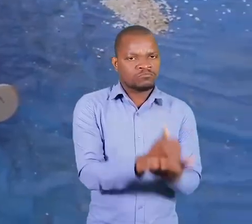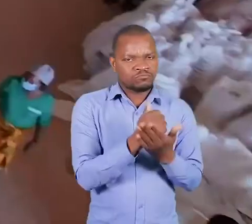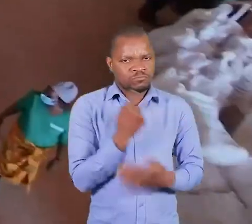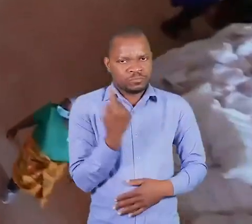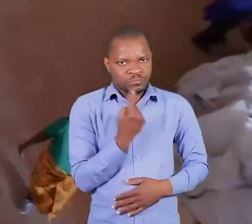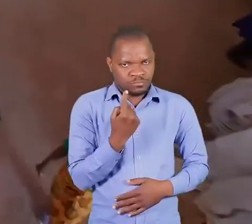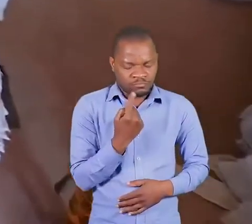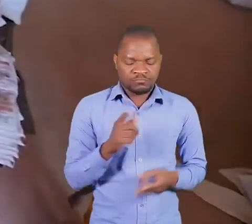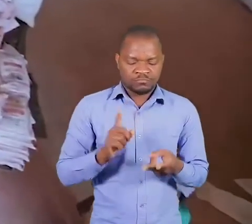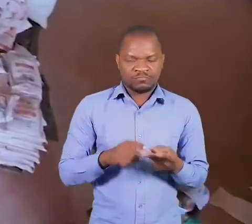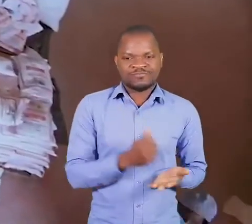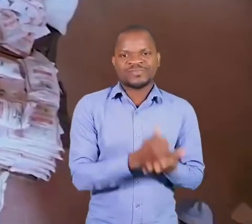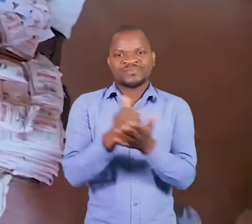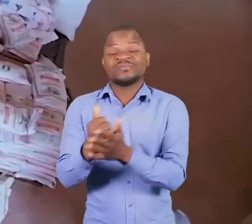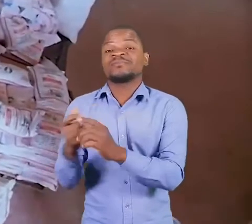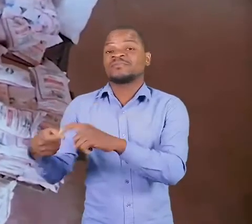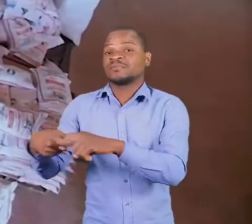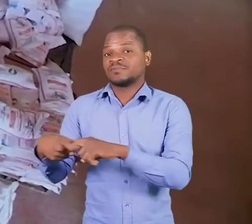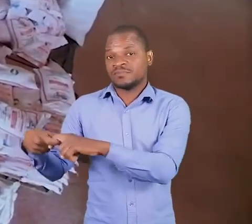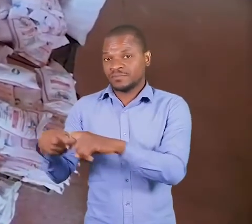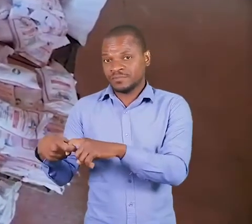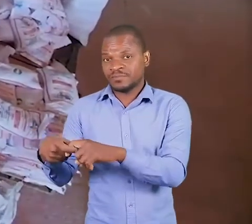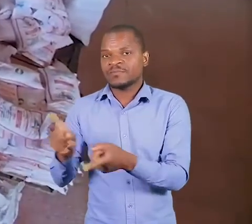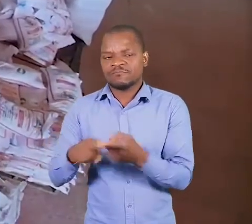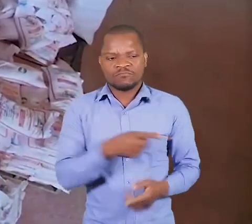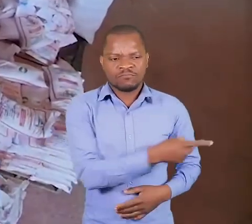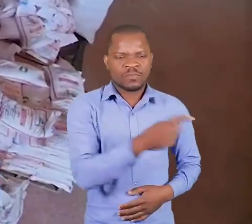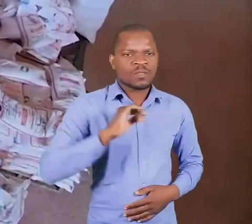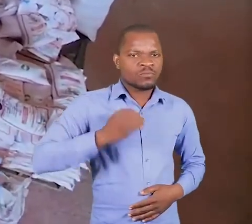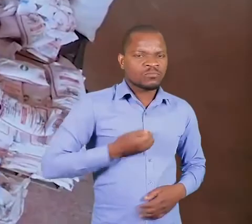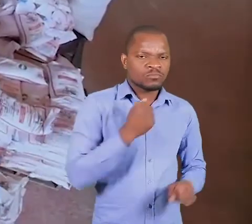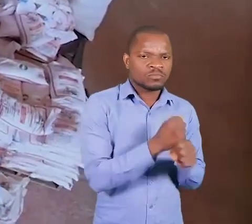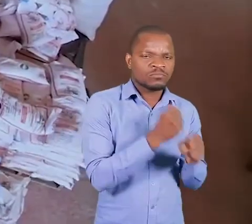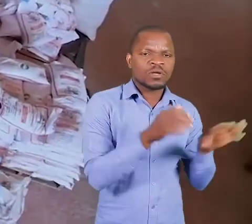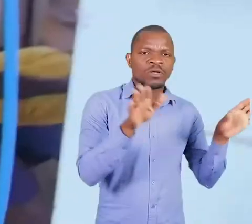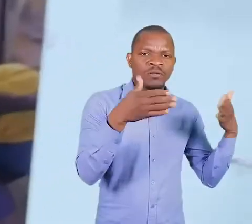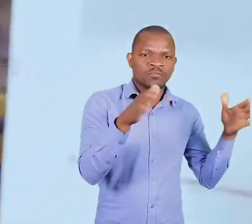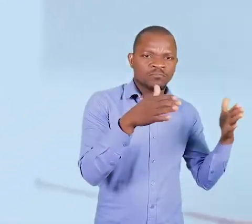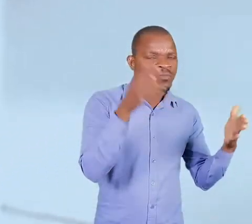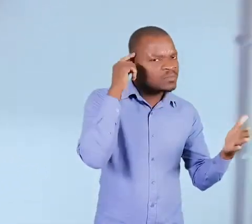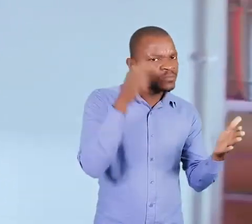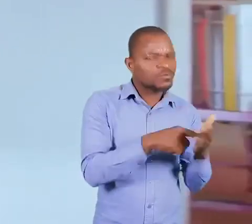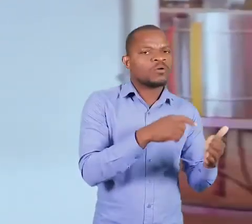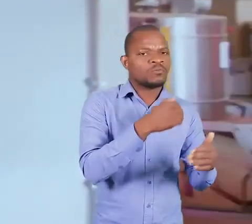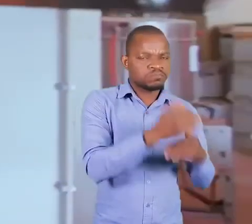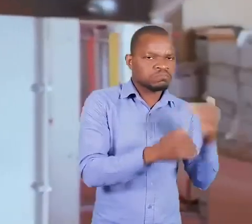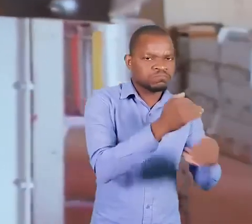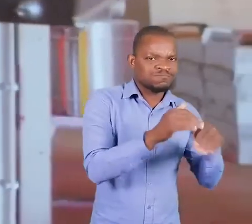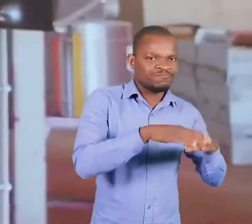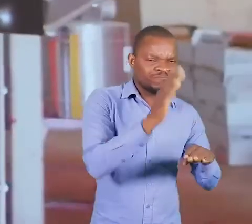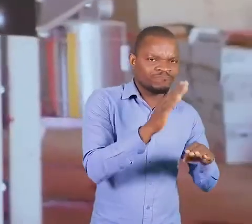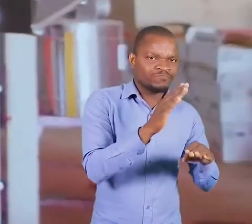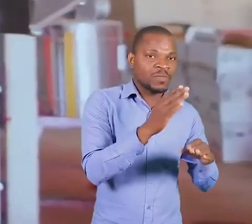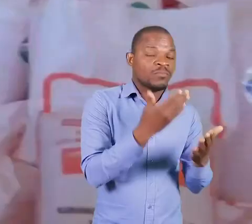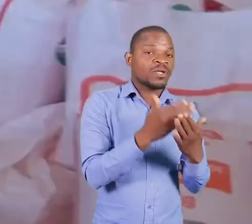próprias necessidades, assim como da família. Por outro lado, quando elas trabalham para empresas, elas se tornam mais